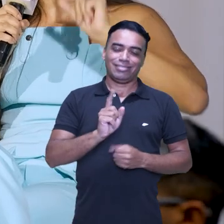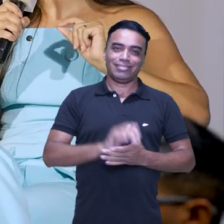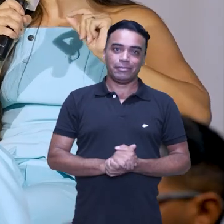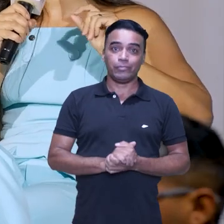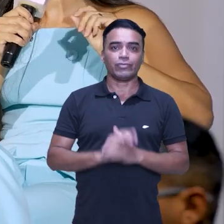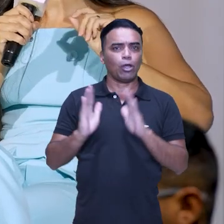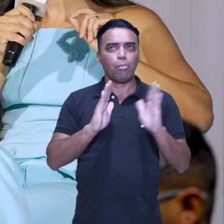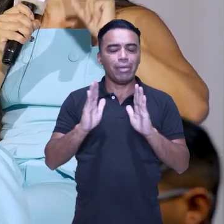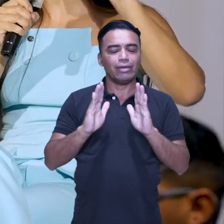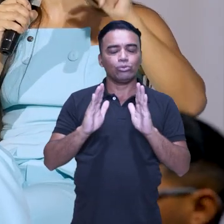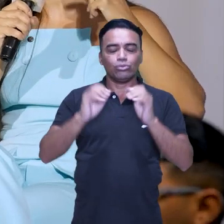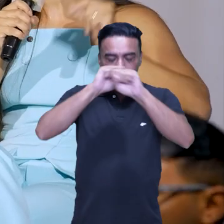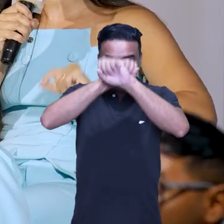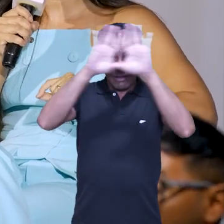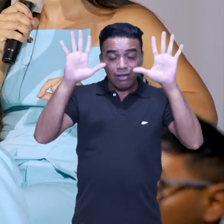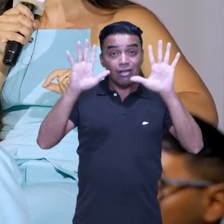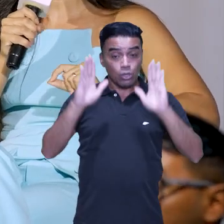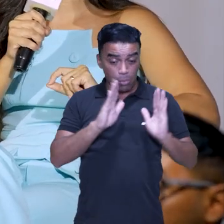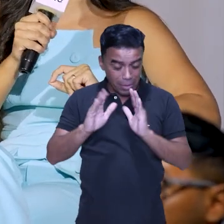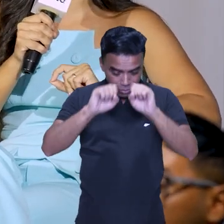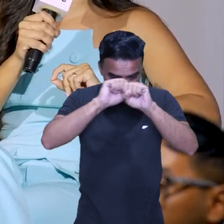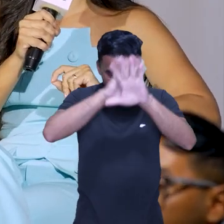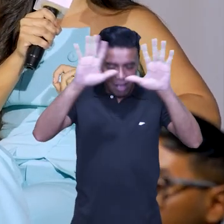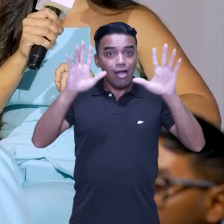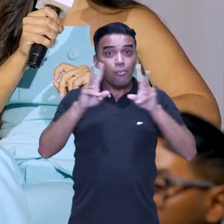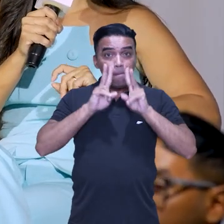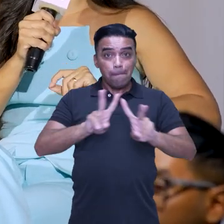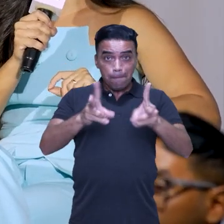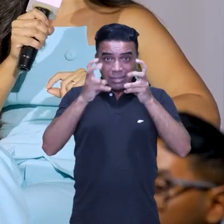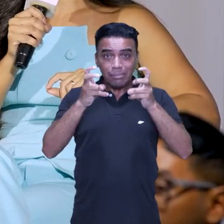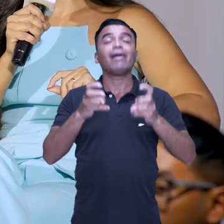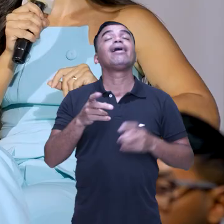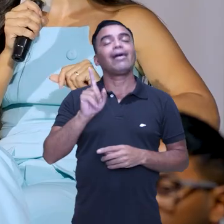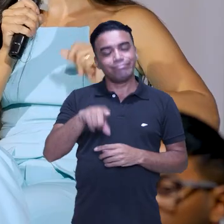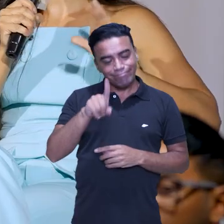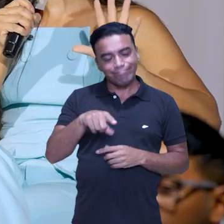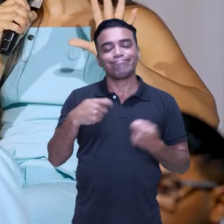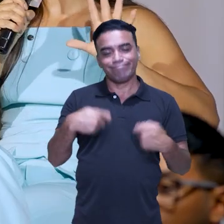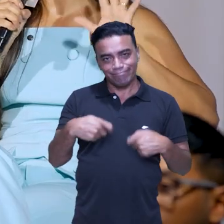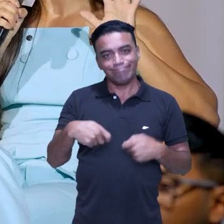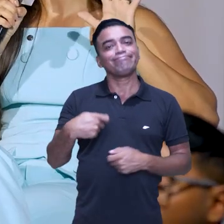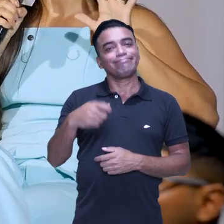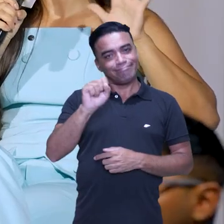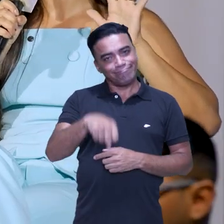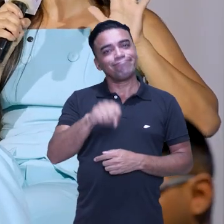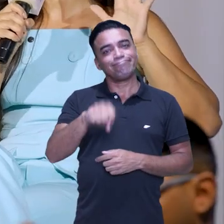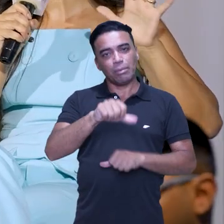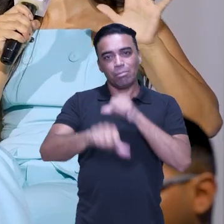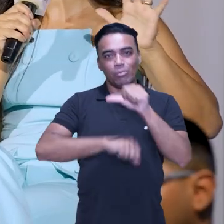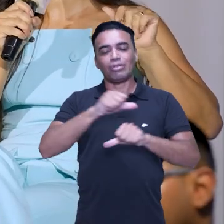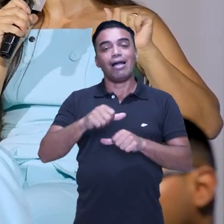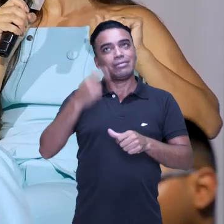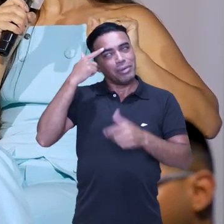ter esse momento de lucidez, quando tivermos esse momento de lucidez, né, aí sim, nós precisamos transformar esse momento